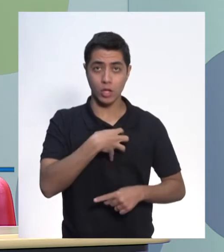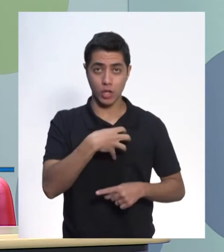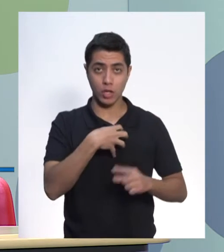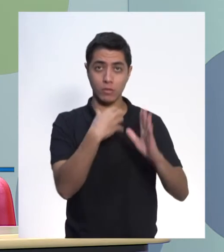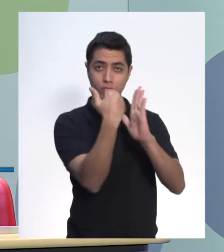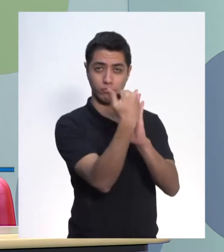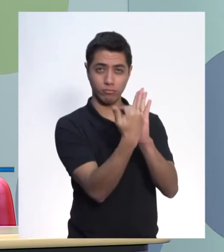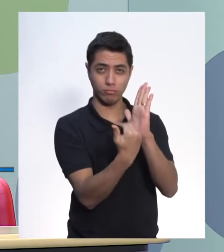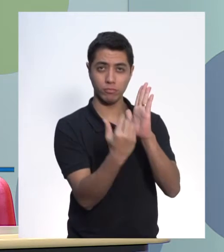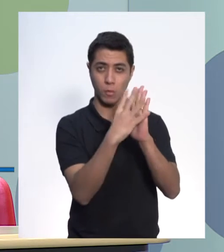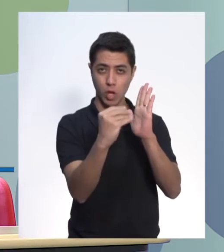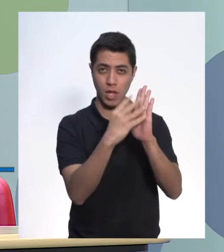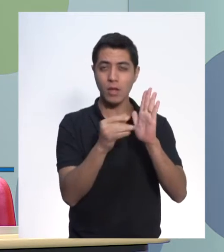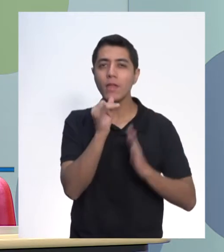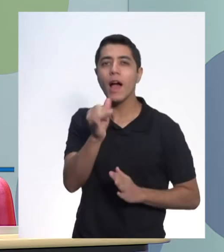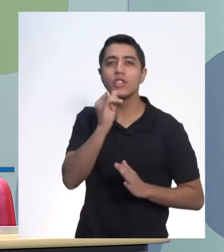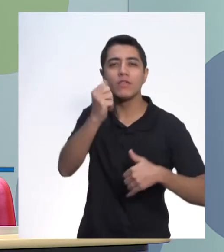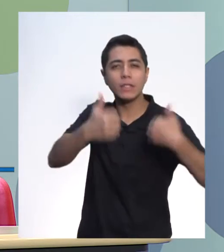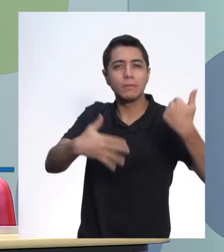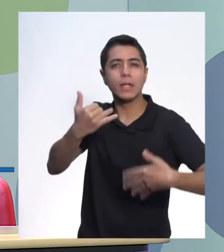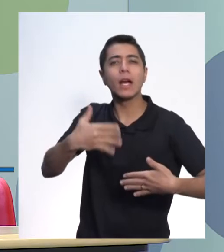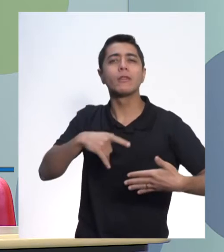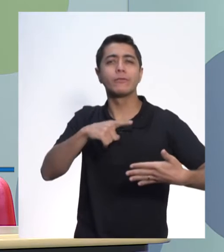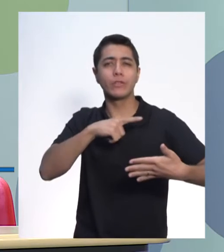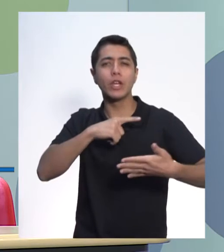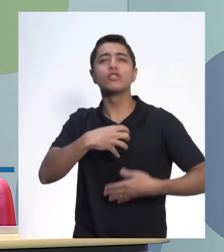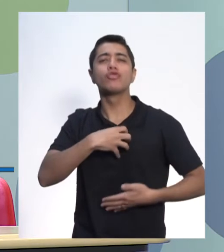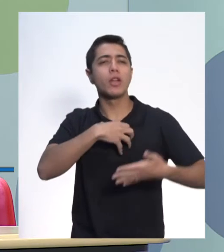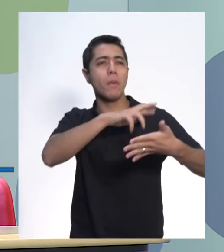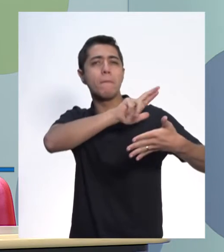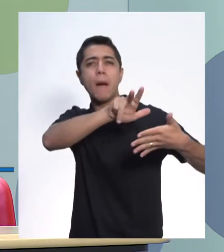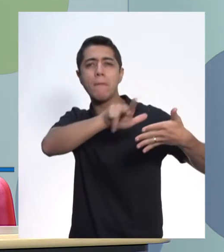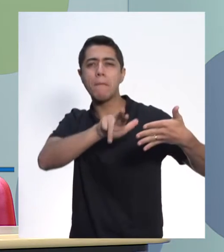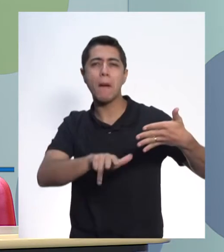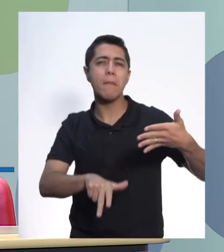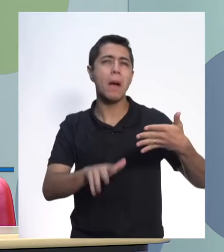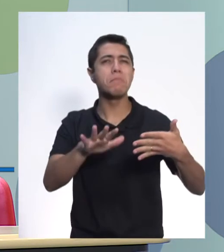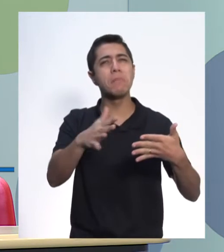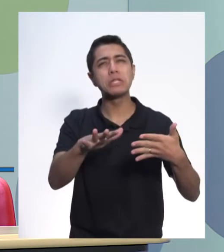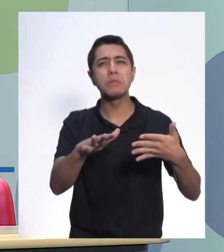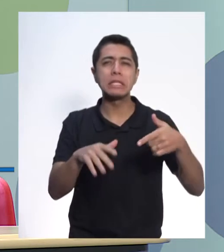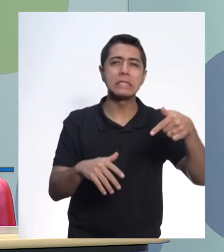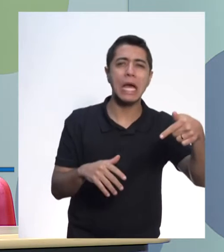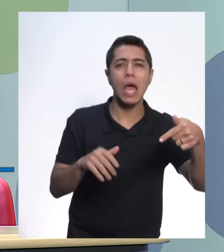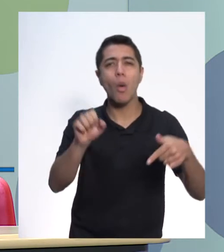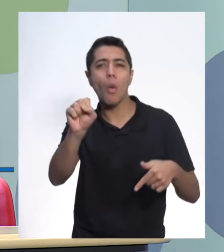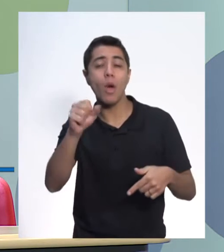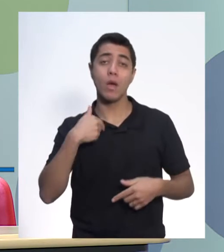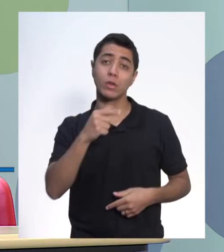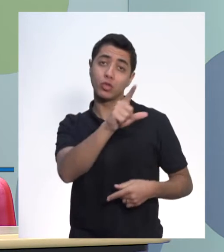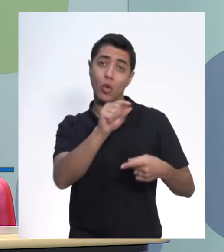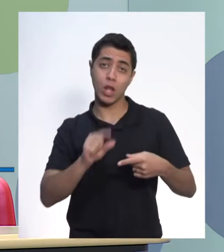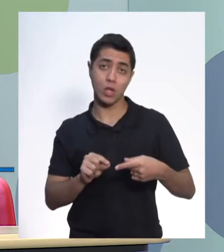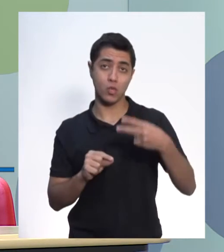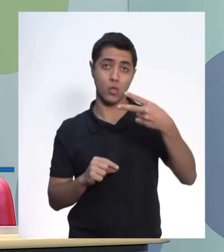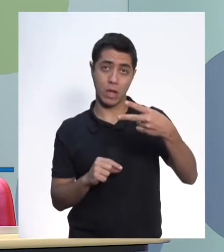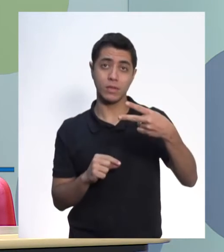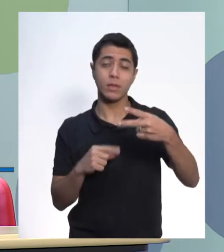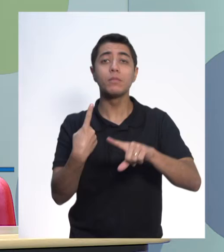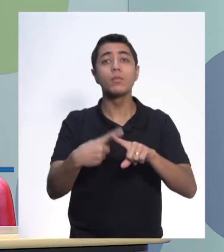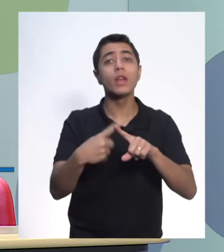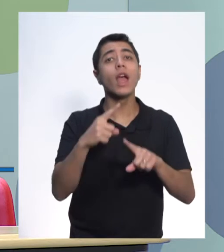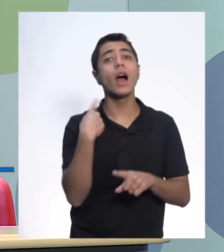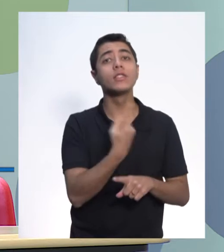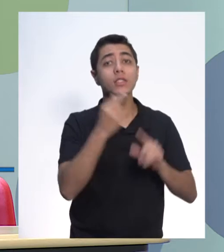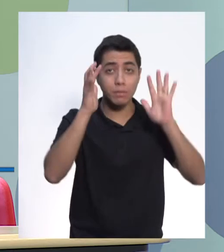aqui, a gente pode ter umas 7, 8 modelos de histórias para seguir. Mas esses são modelos para a gente pensar qual modelo de história eu pretendo contar, qual